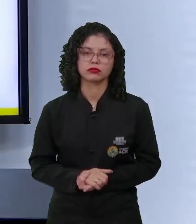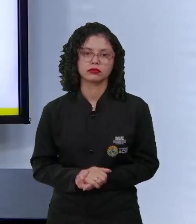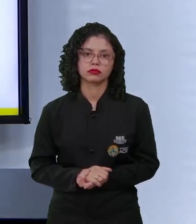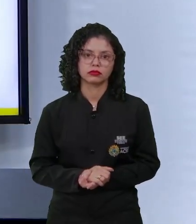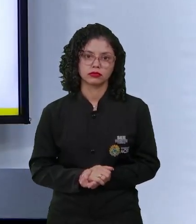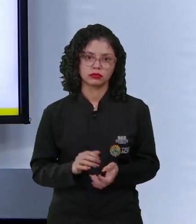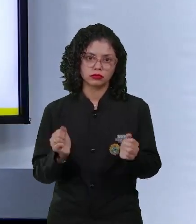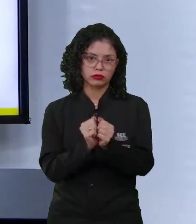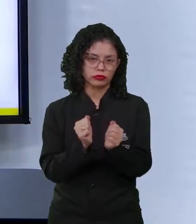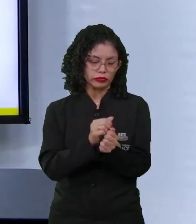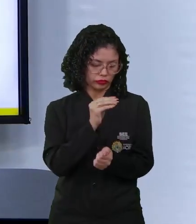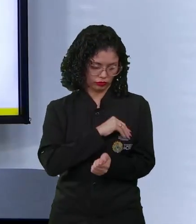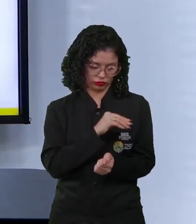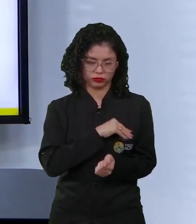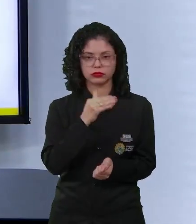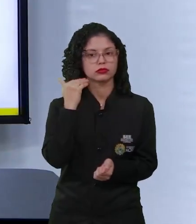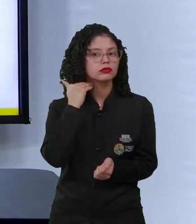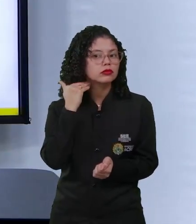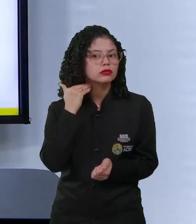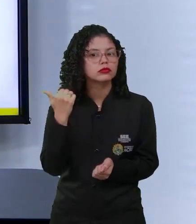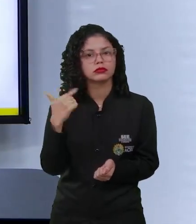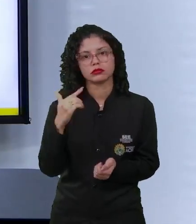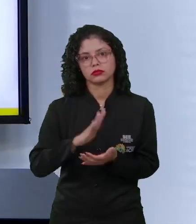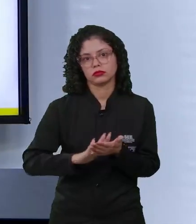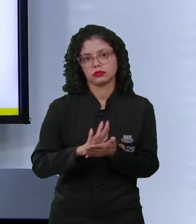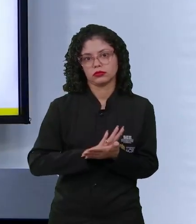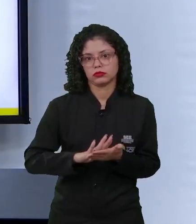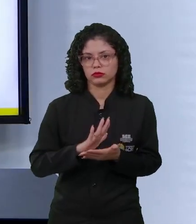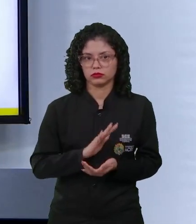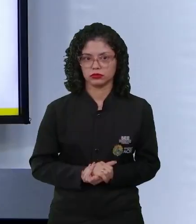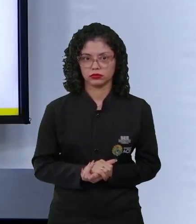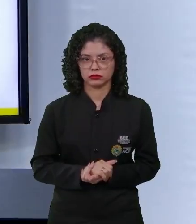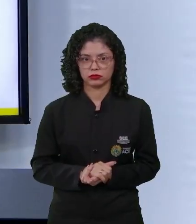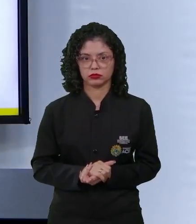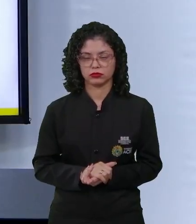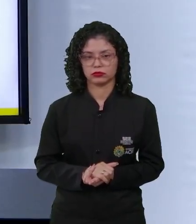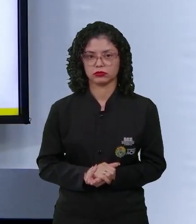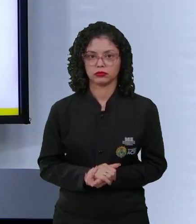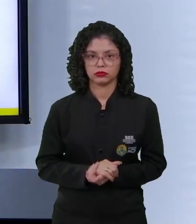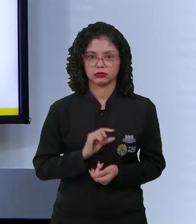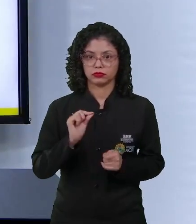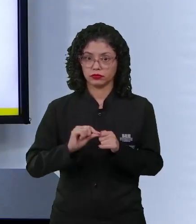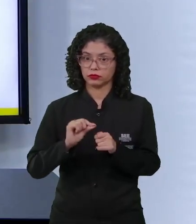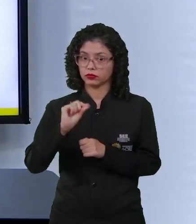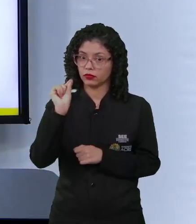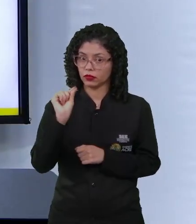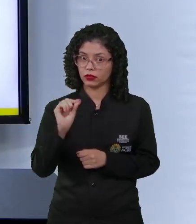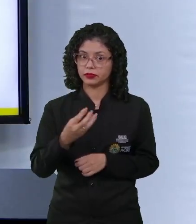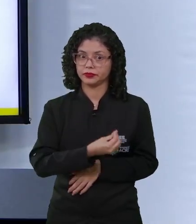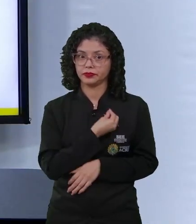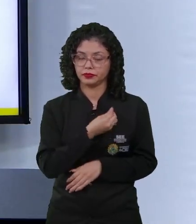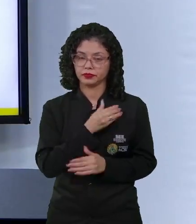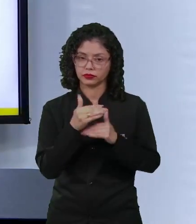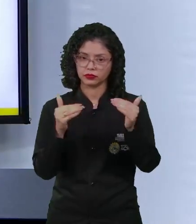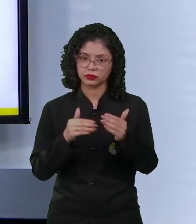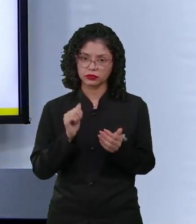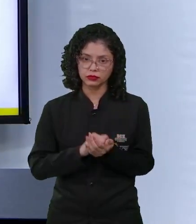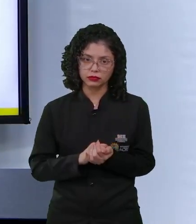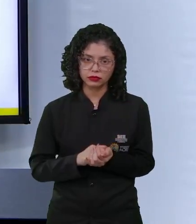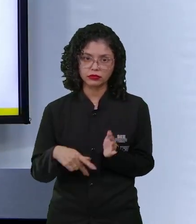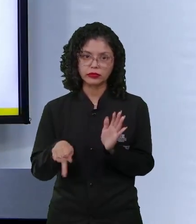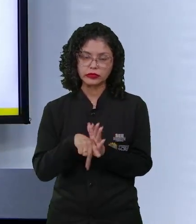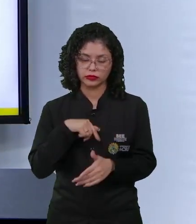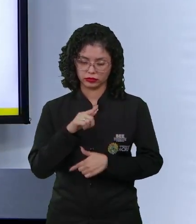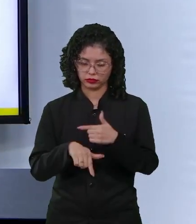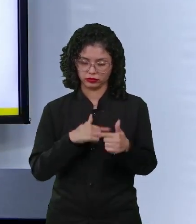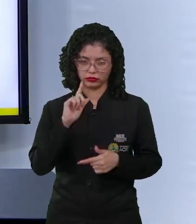nunca juntaram dinheiro no banco. Eles não têm uma conta. Eles vão fazer o que da vida se a vida toda deles só